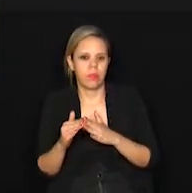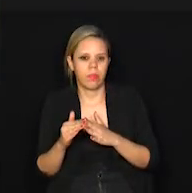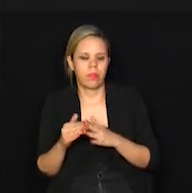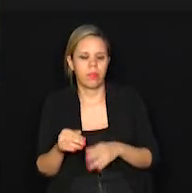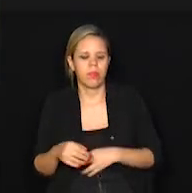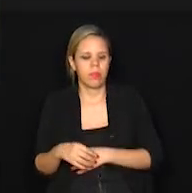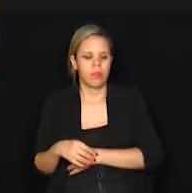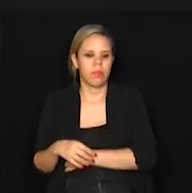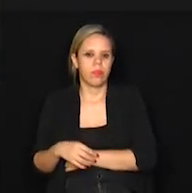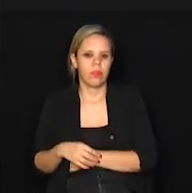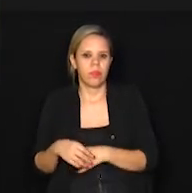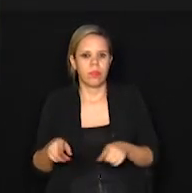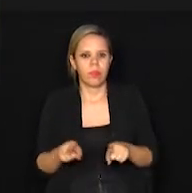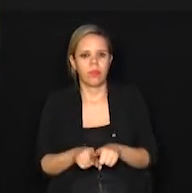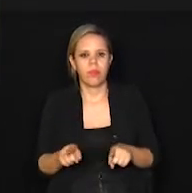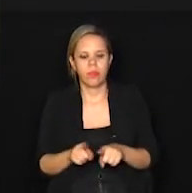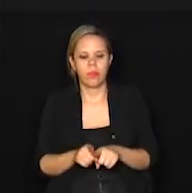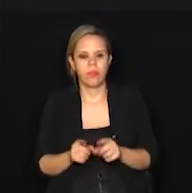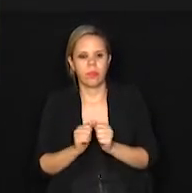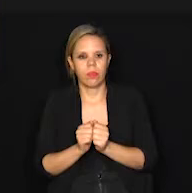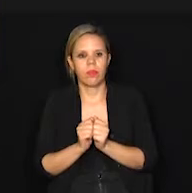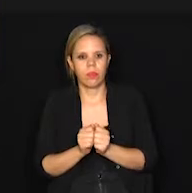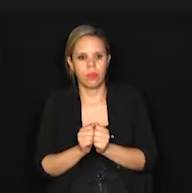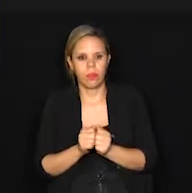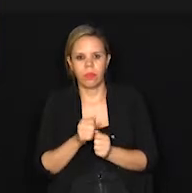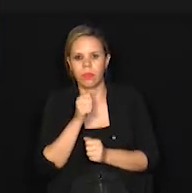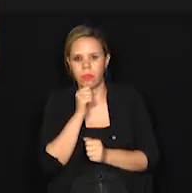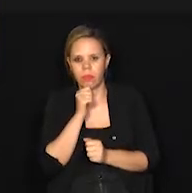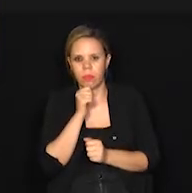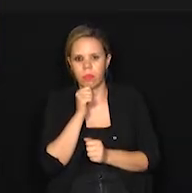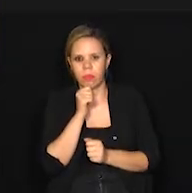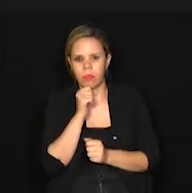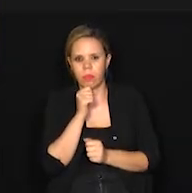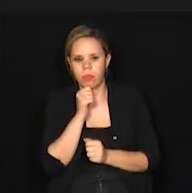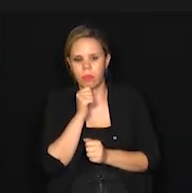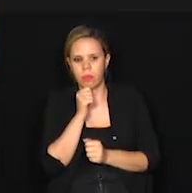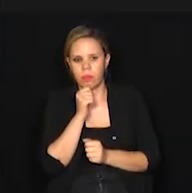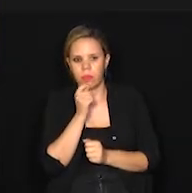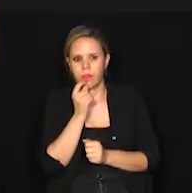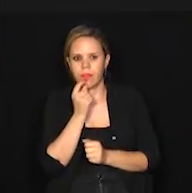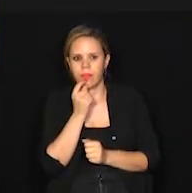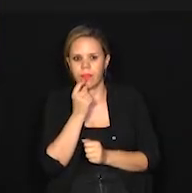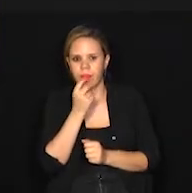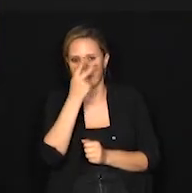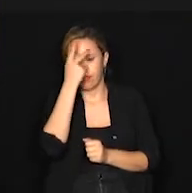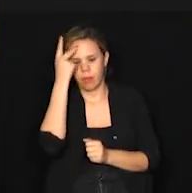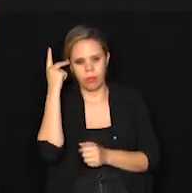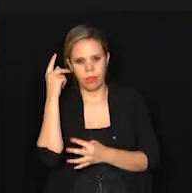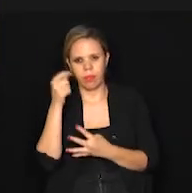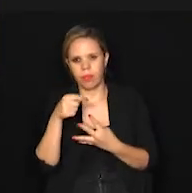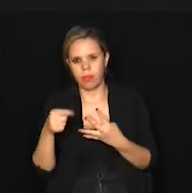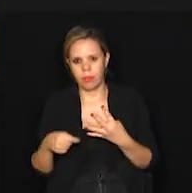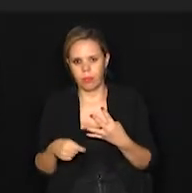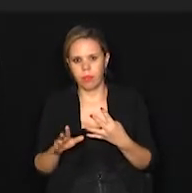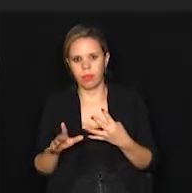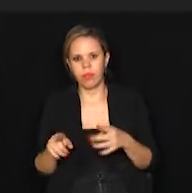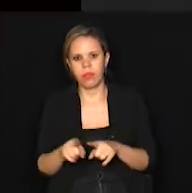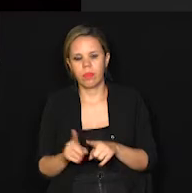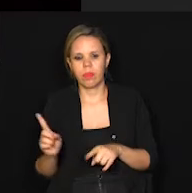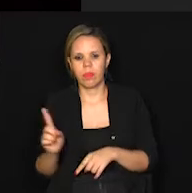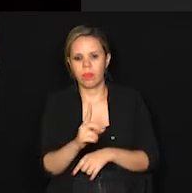escola. E também já está com a gente, acho que por enquanto são essas as pessoas que já estão com a gente, mas deverão